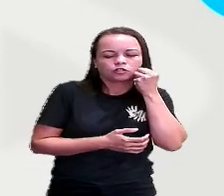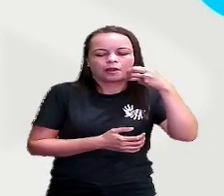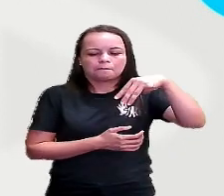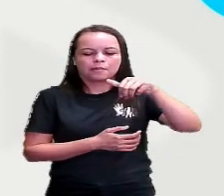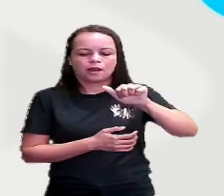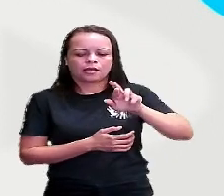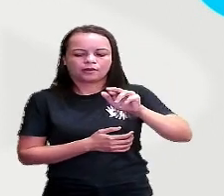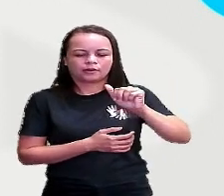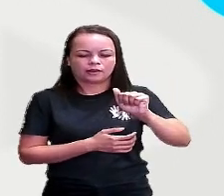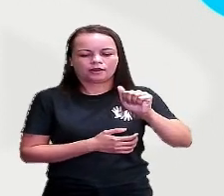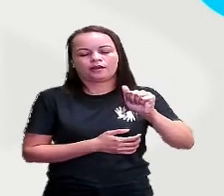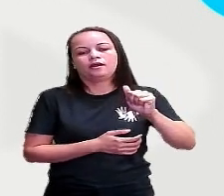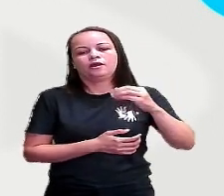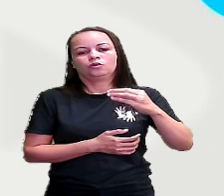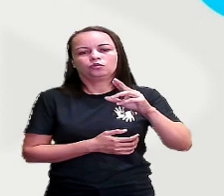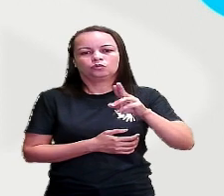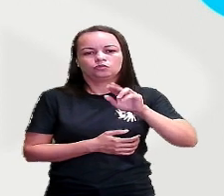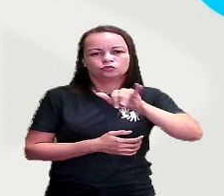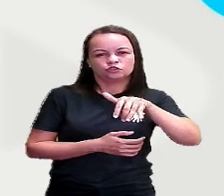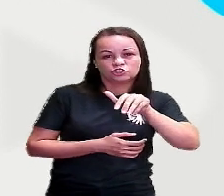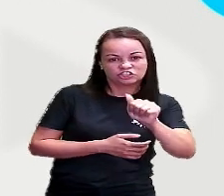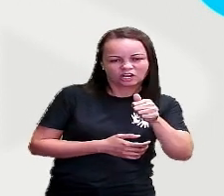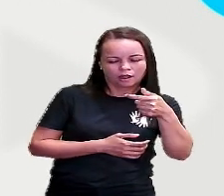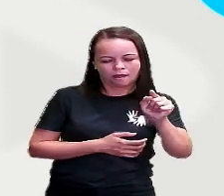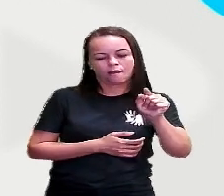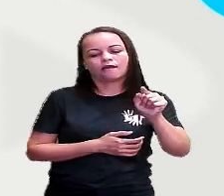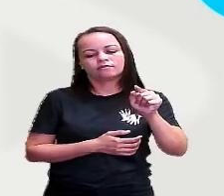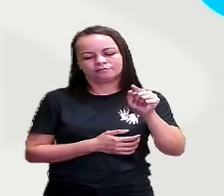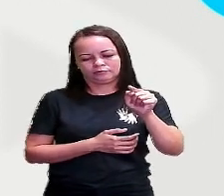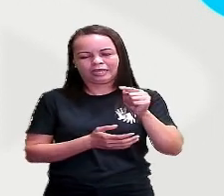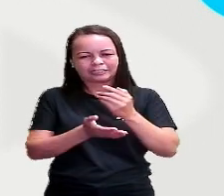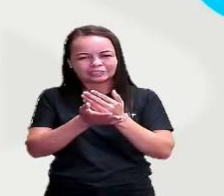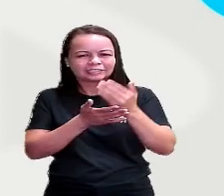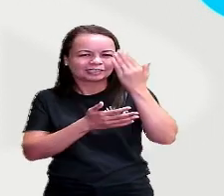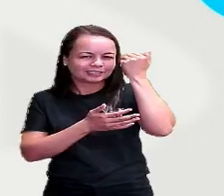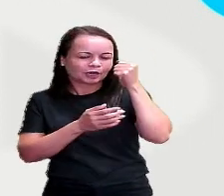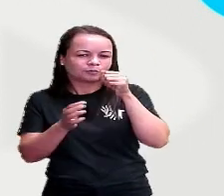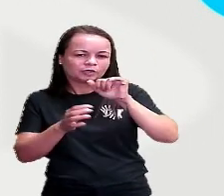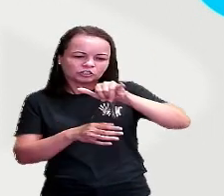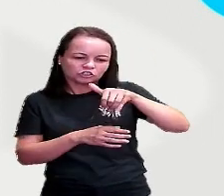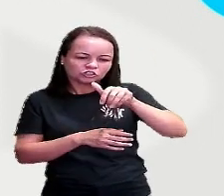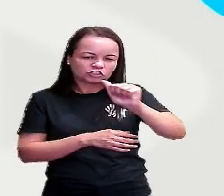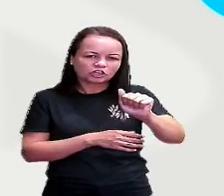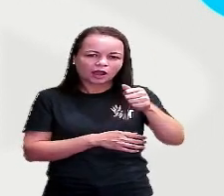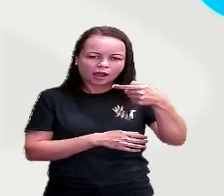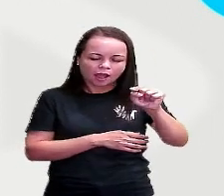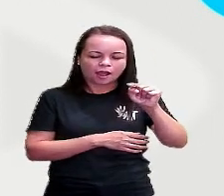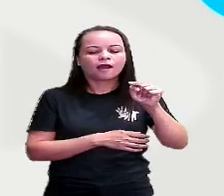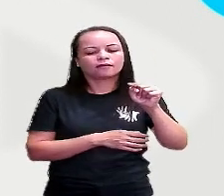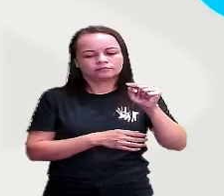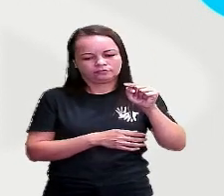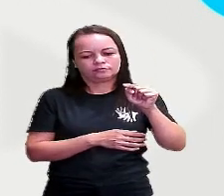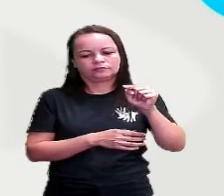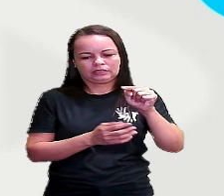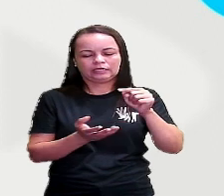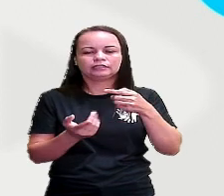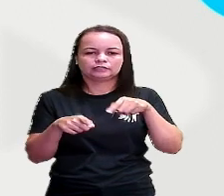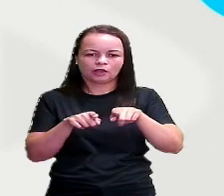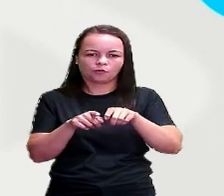sílaba tônica é a última, né? Começando dali do já. A última, penúltima, antepenúltima.